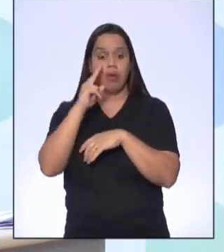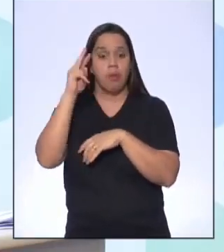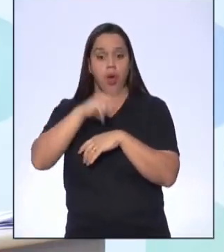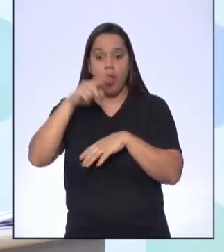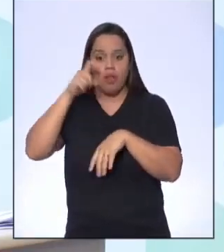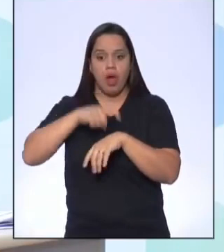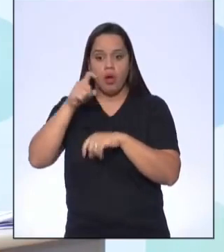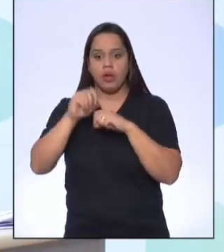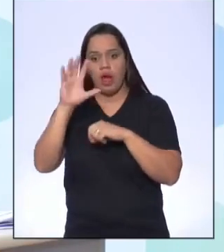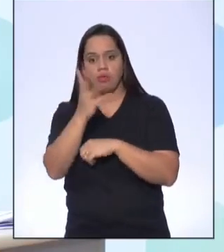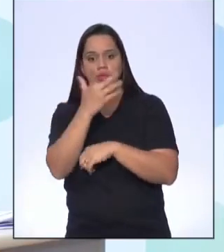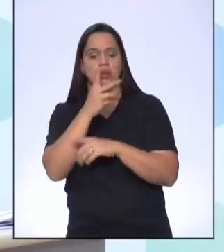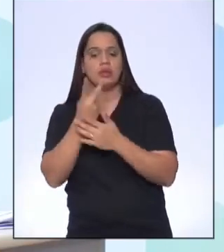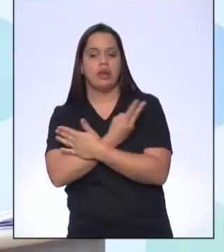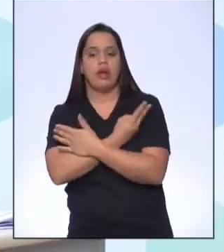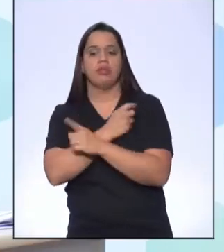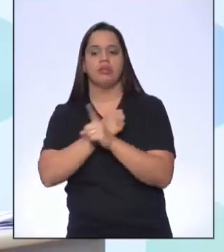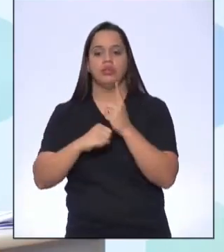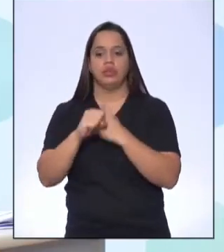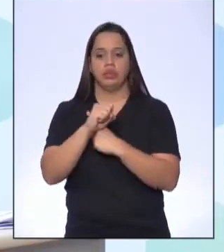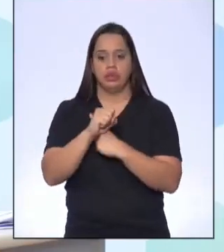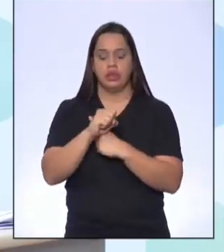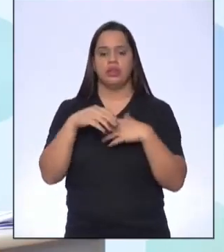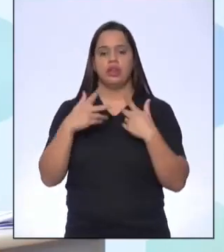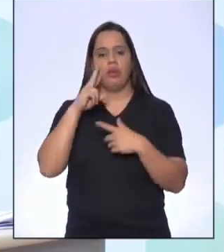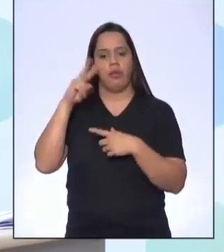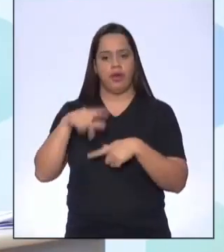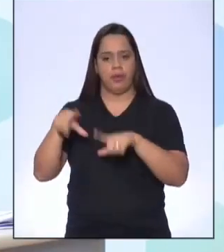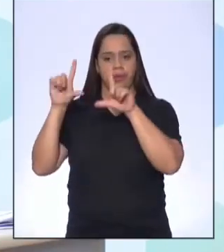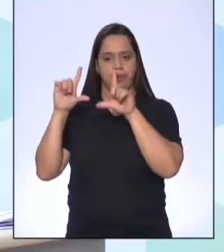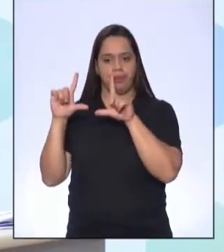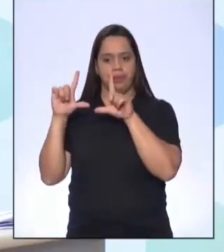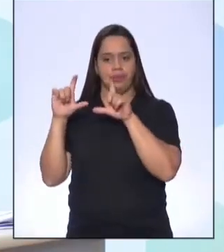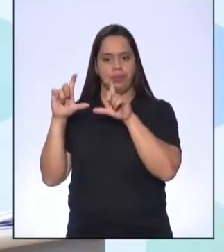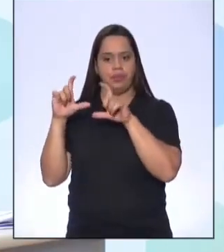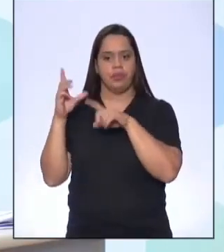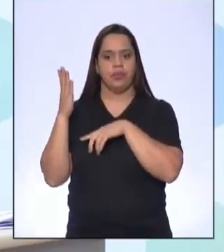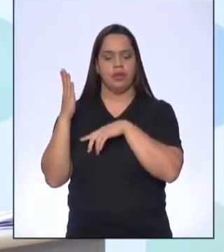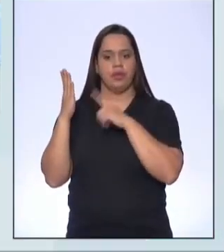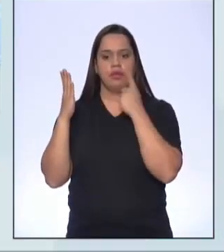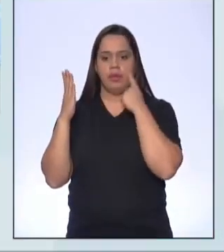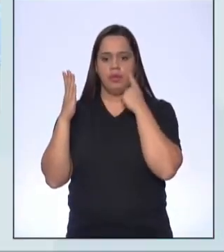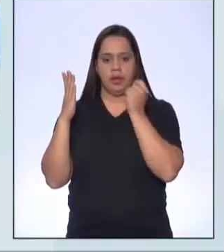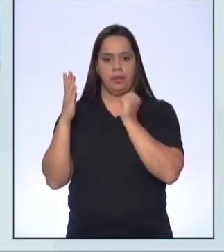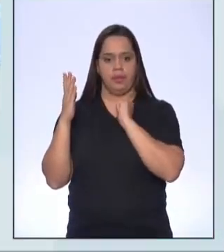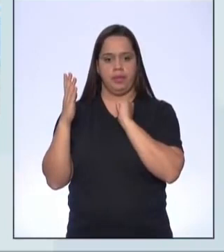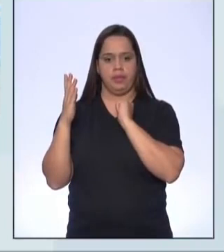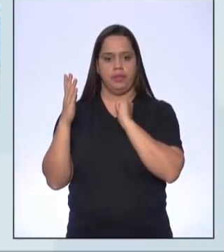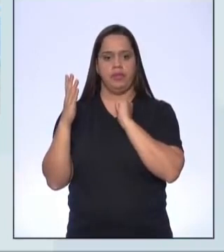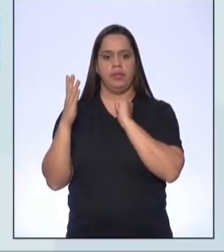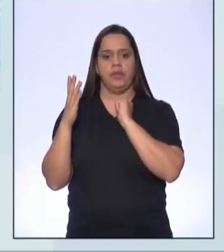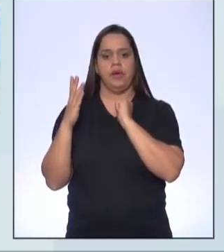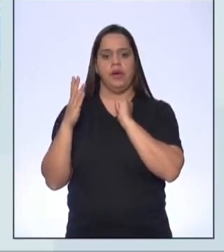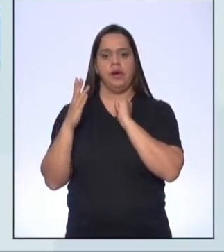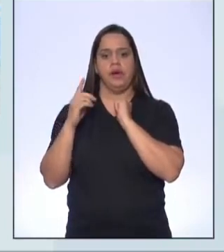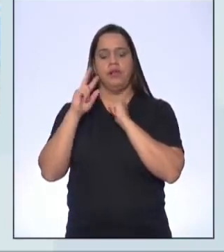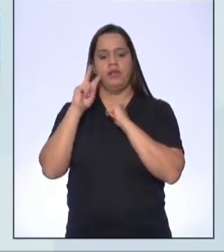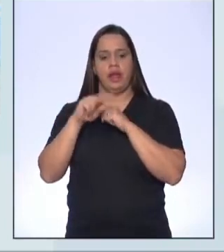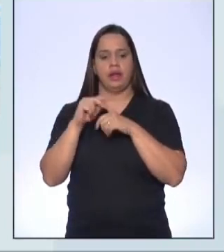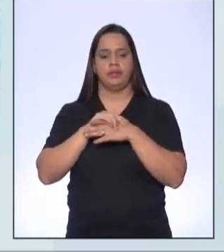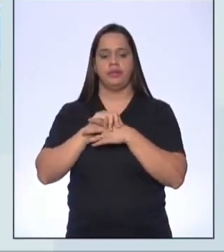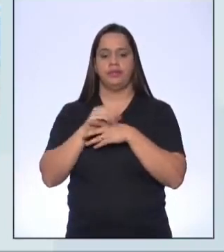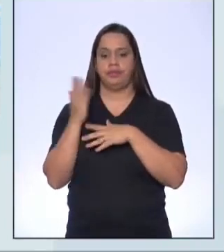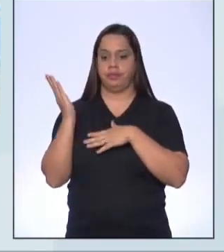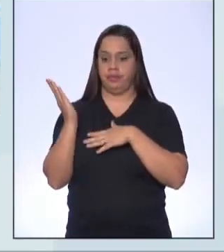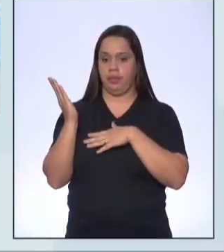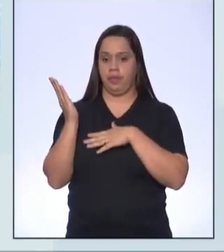na sociedade. Então, vamos para a imagem. Nosso trabalho novamente de ilustrar a fotodenúncia.